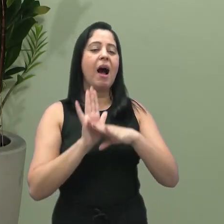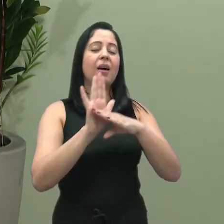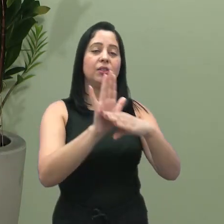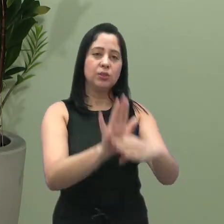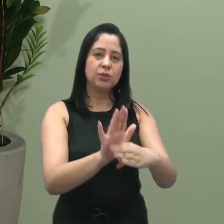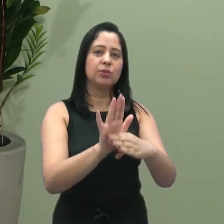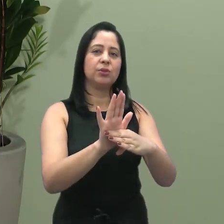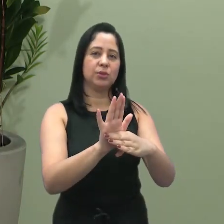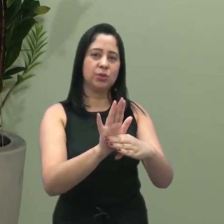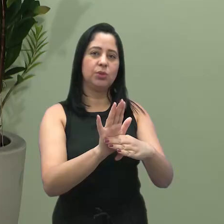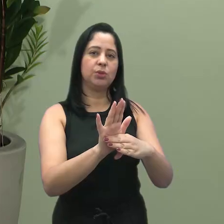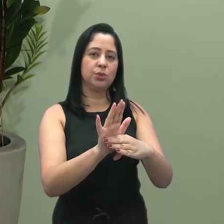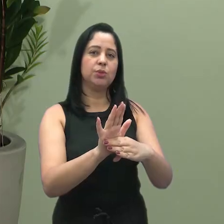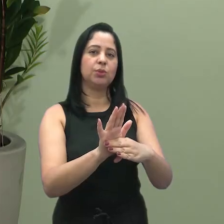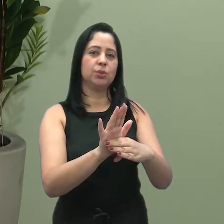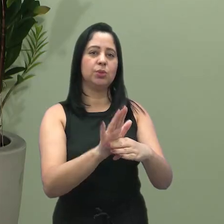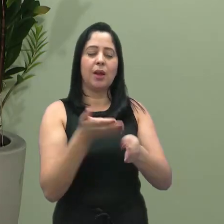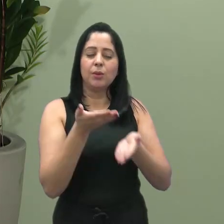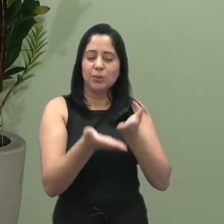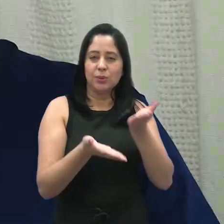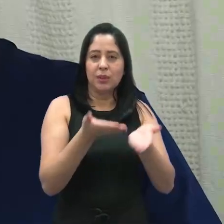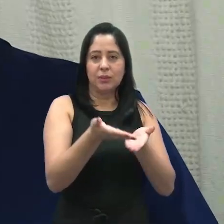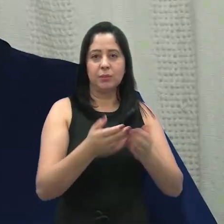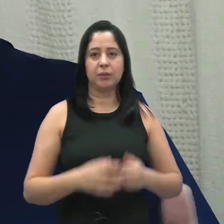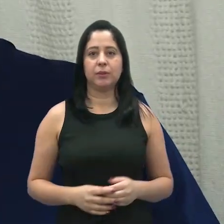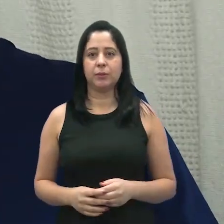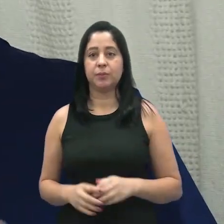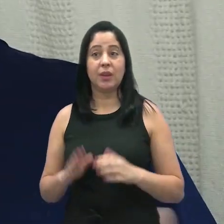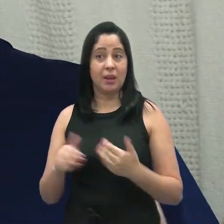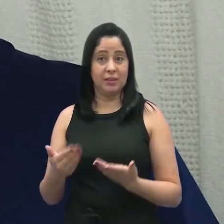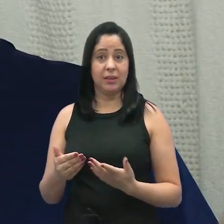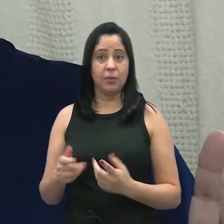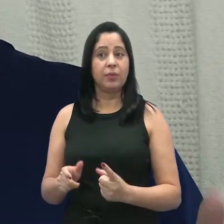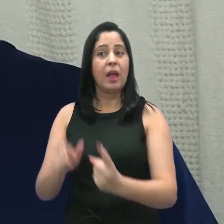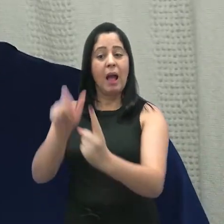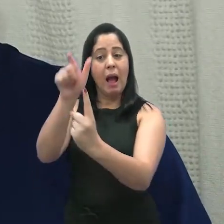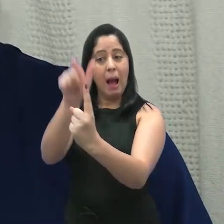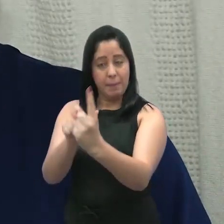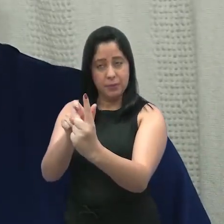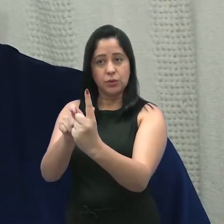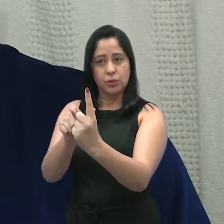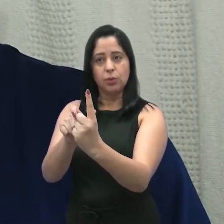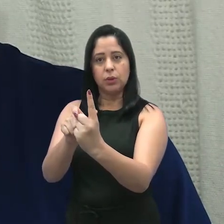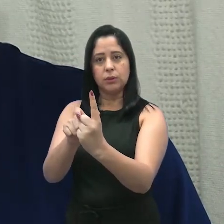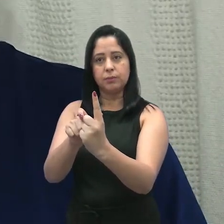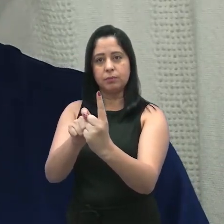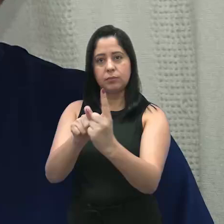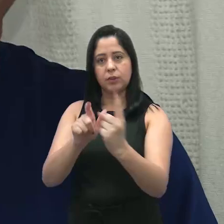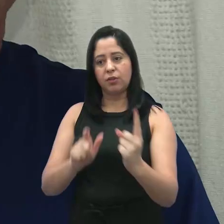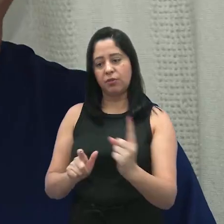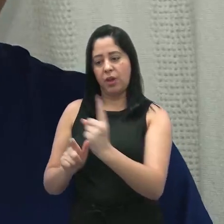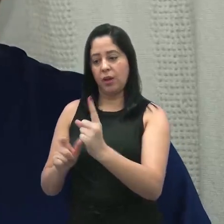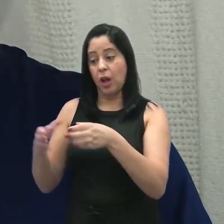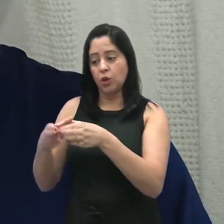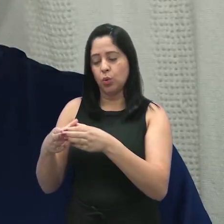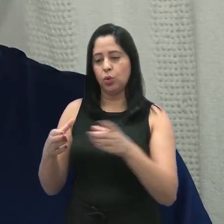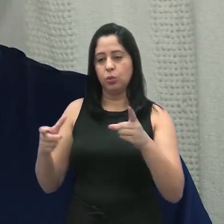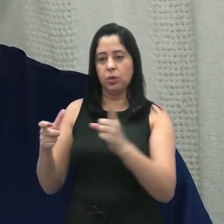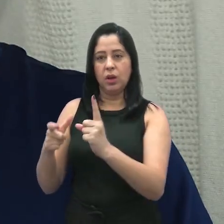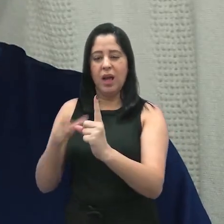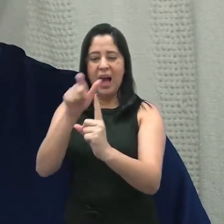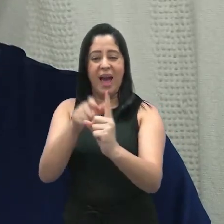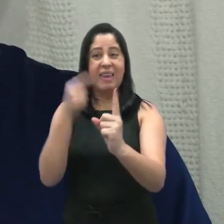ajuda também no tratamento. Ele chega lá, entre no máximo 10 pessoas, achando que só ele sente aquela